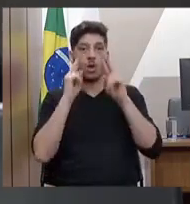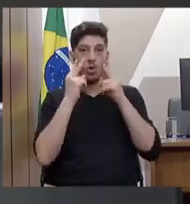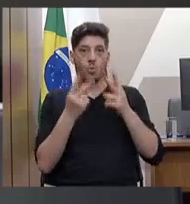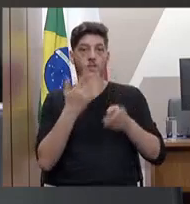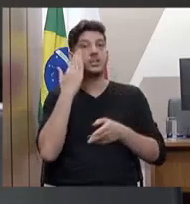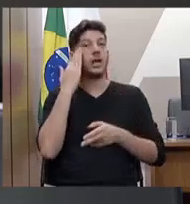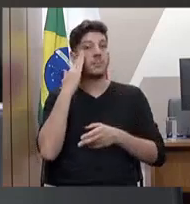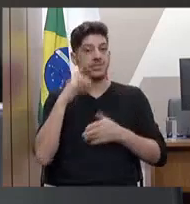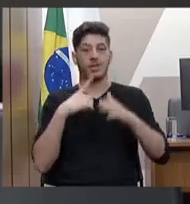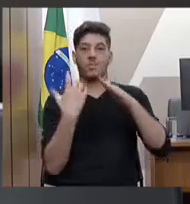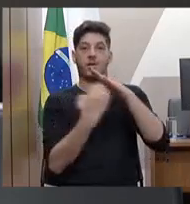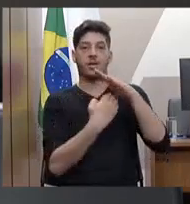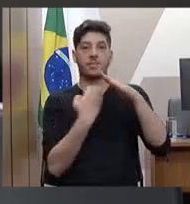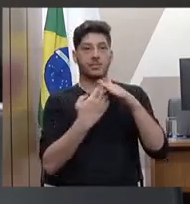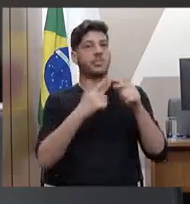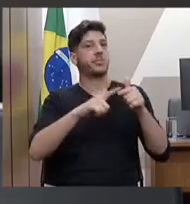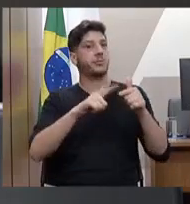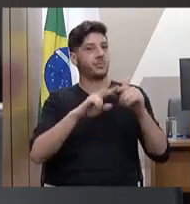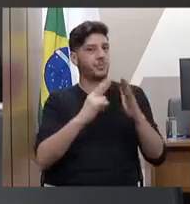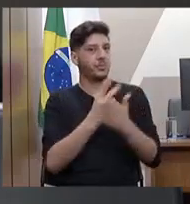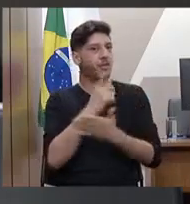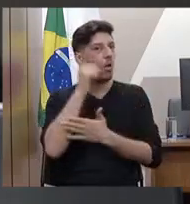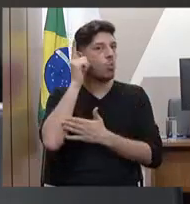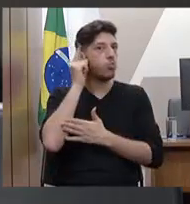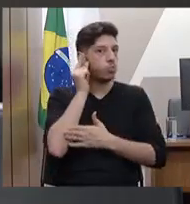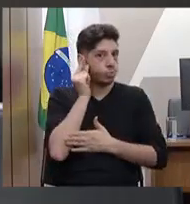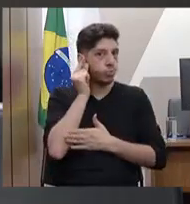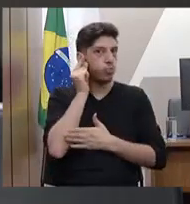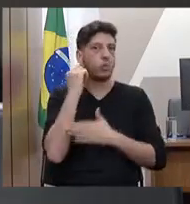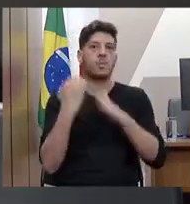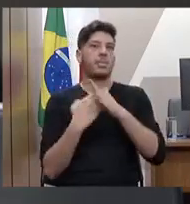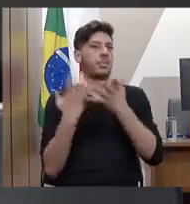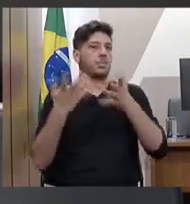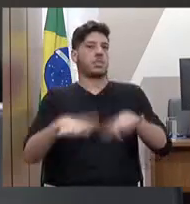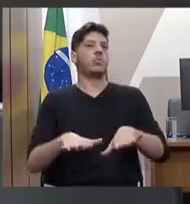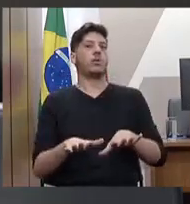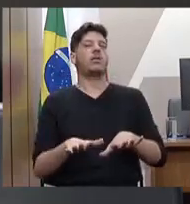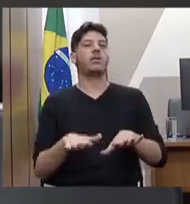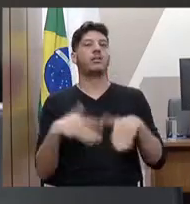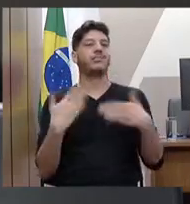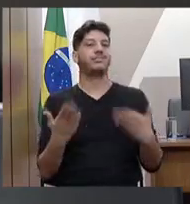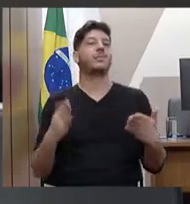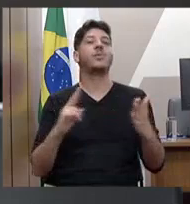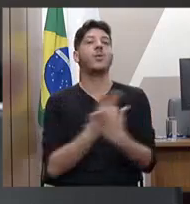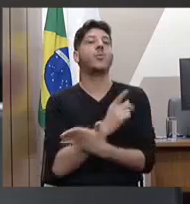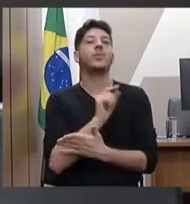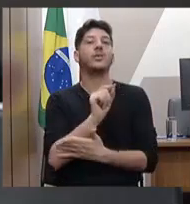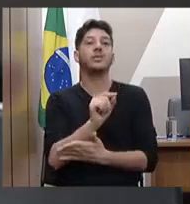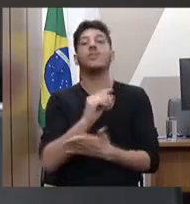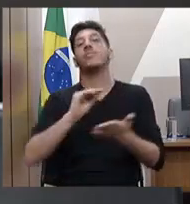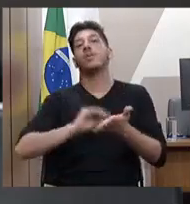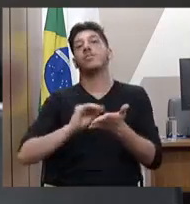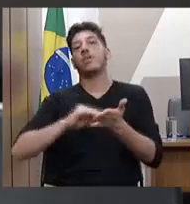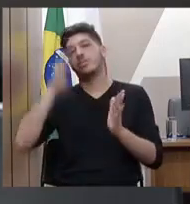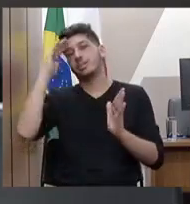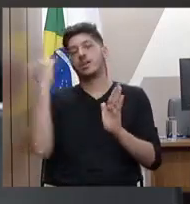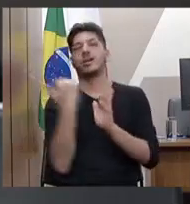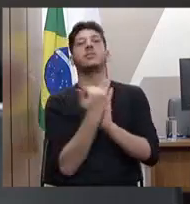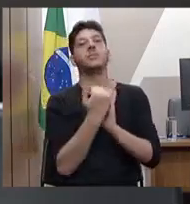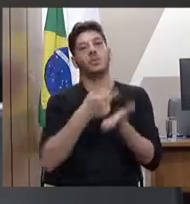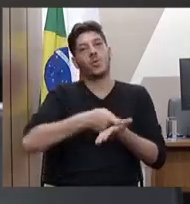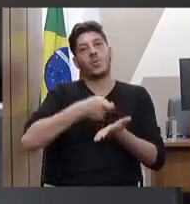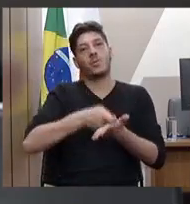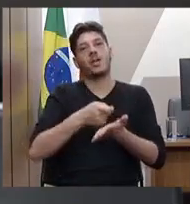tem uma empresa que adoece consequentemente gera uma o descumprimento indireto da obrigação de